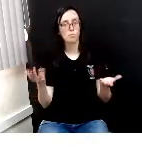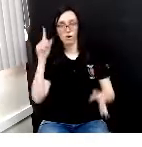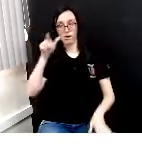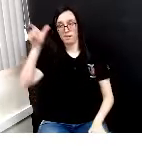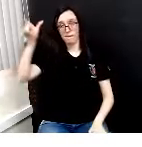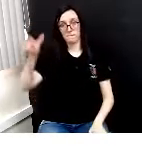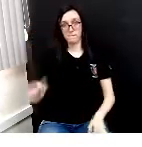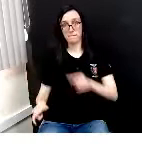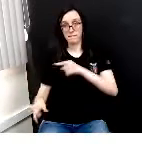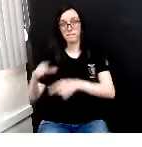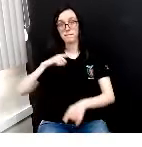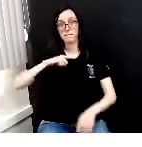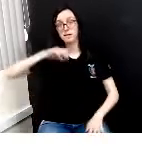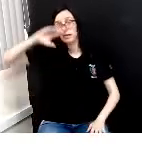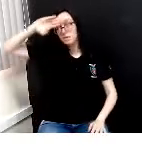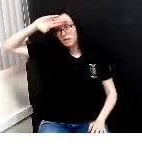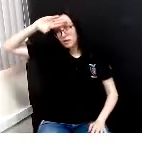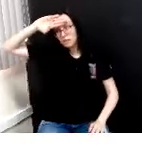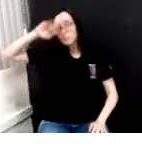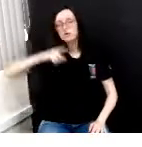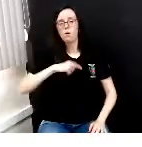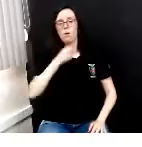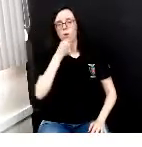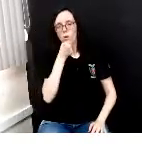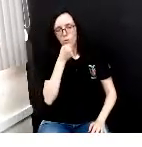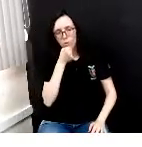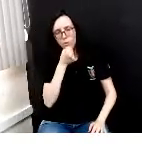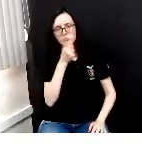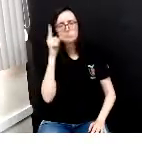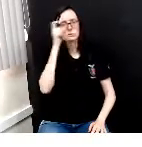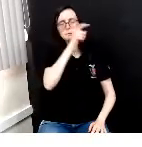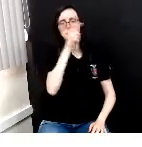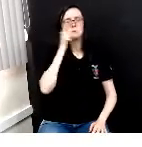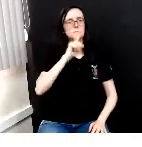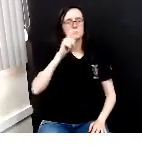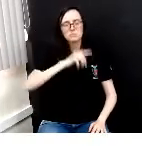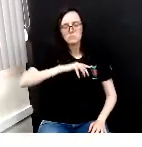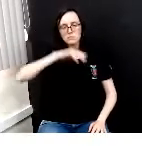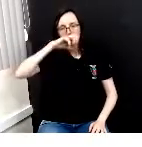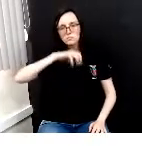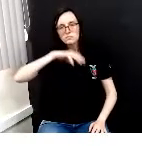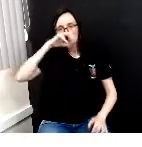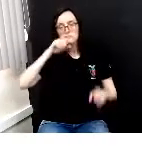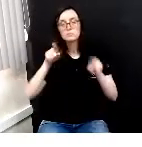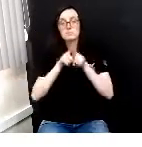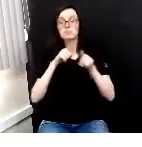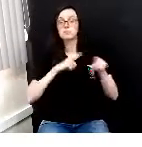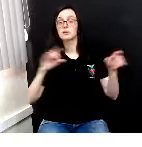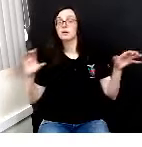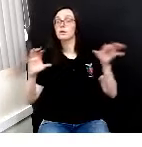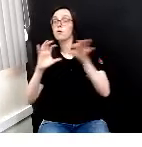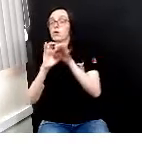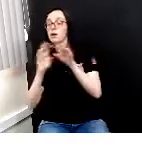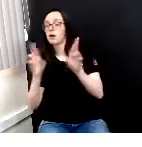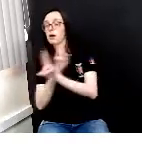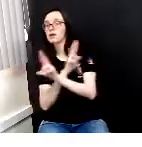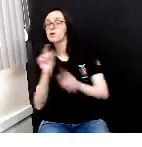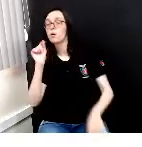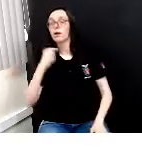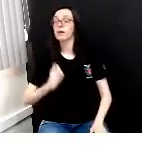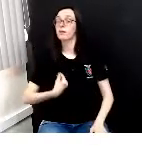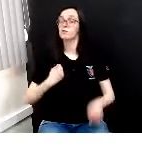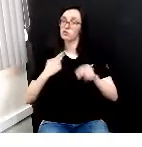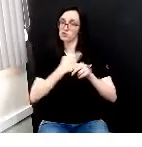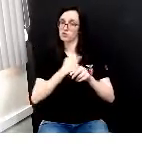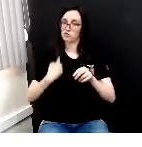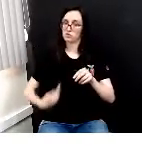pessoa que apresente febre, tosse, dificuldade para respirar e que, associado a isso, tem estado na China